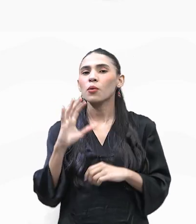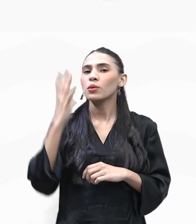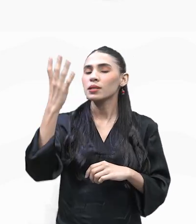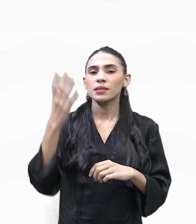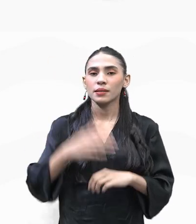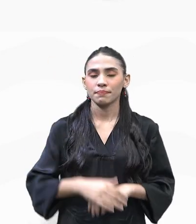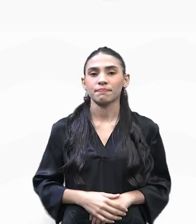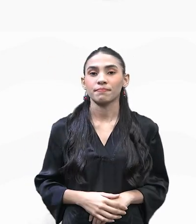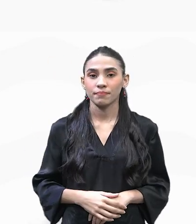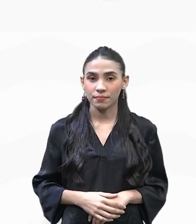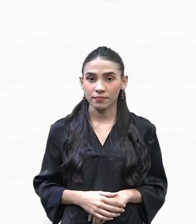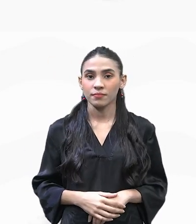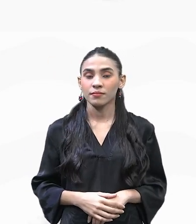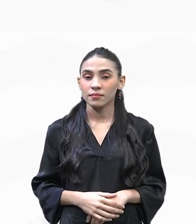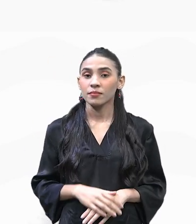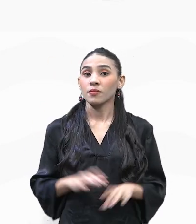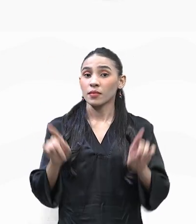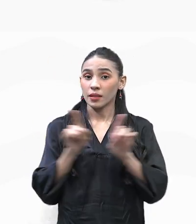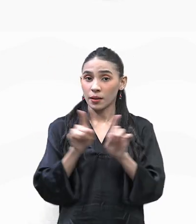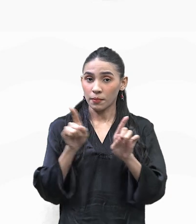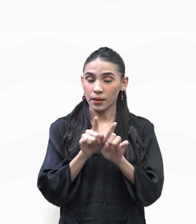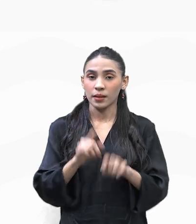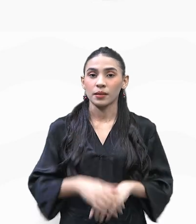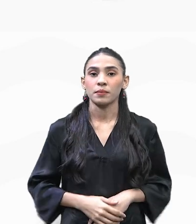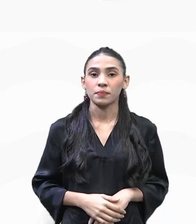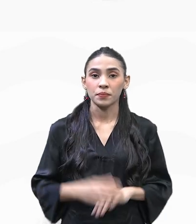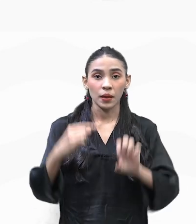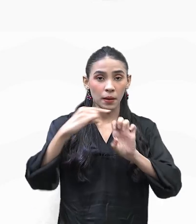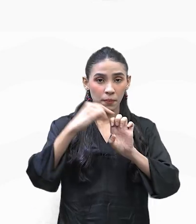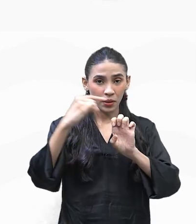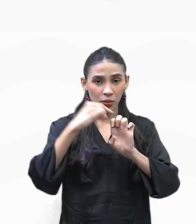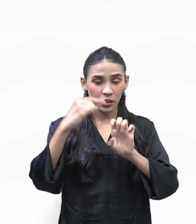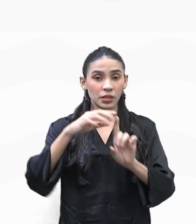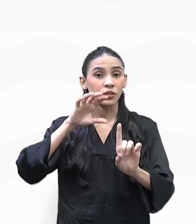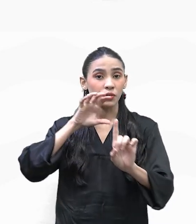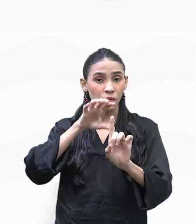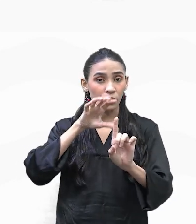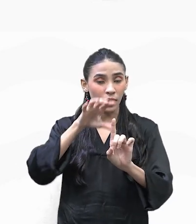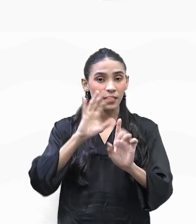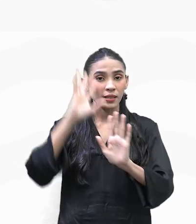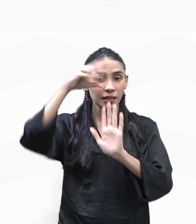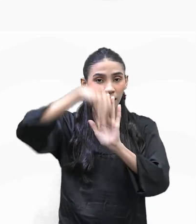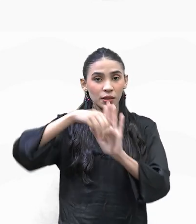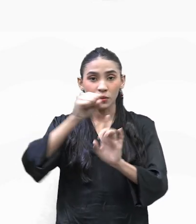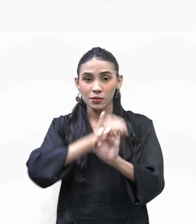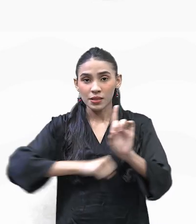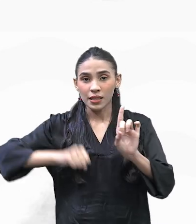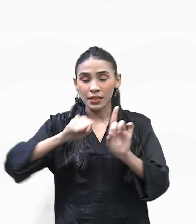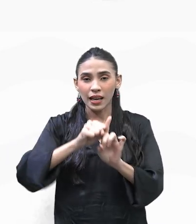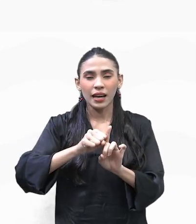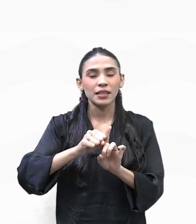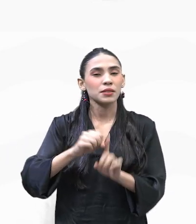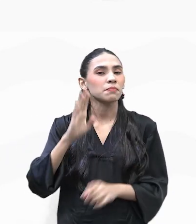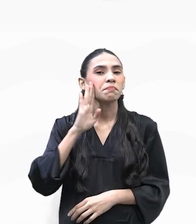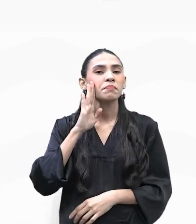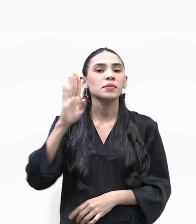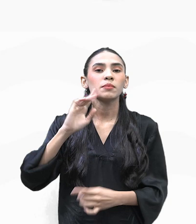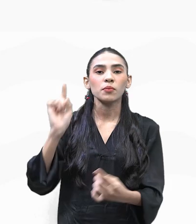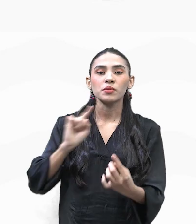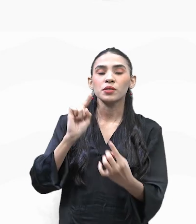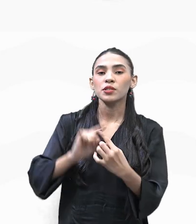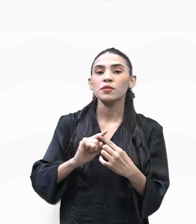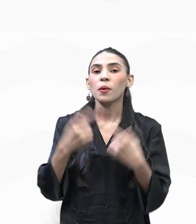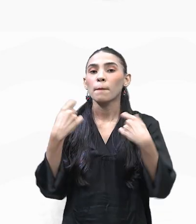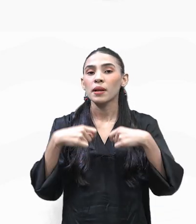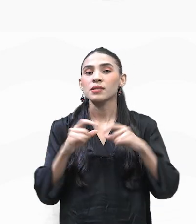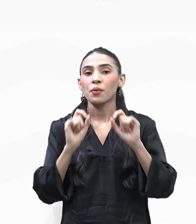surgir. E no empreendedorismo de impacto social, como prioridade, ele